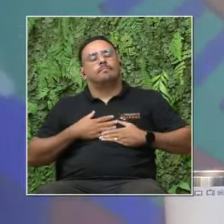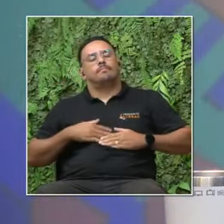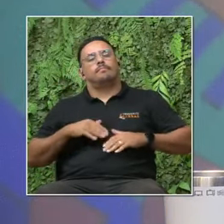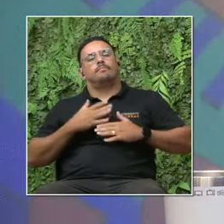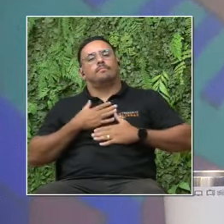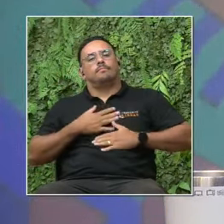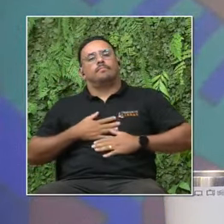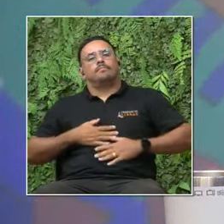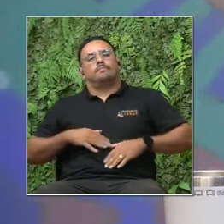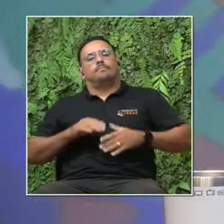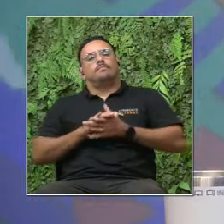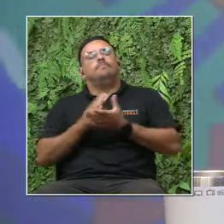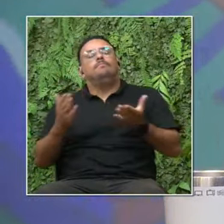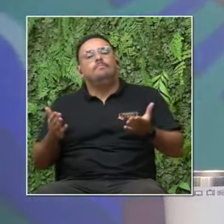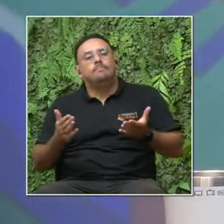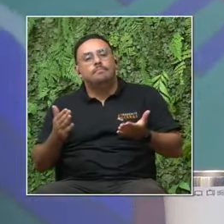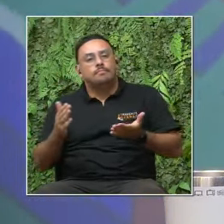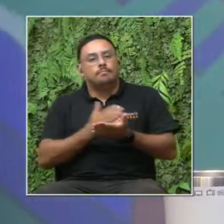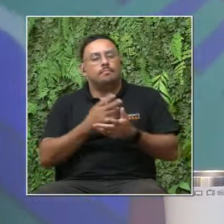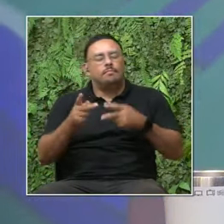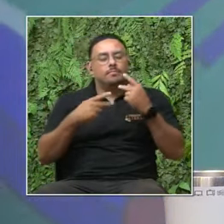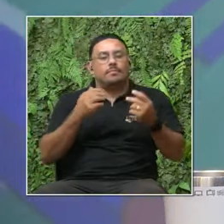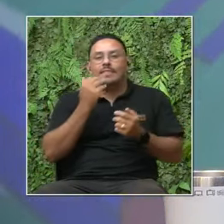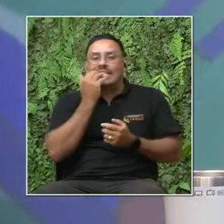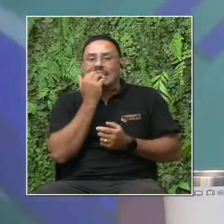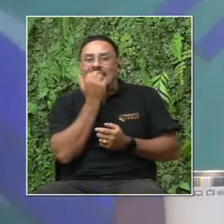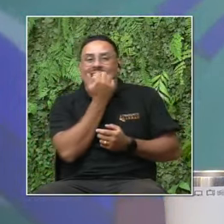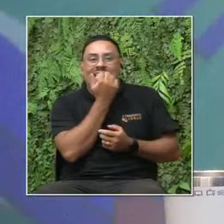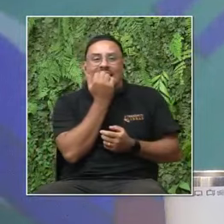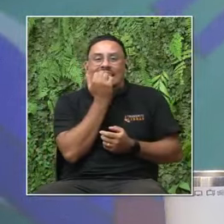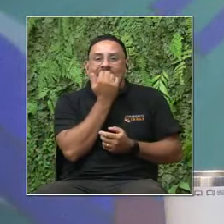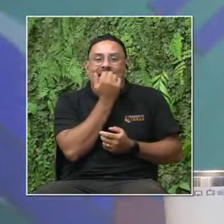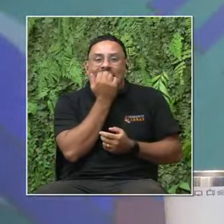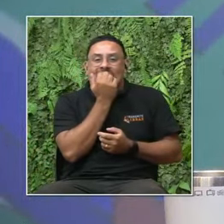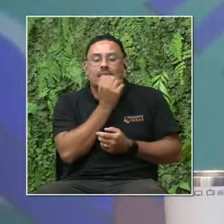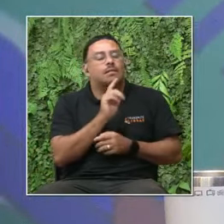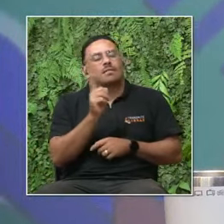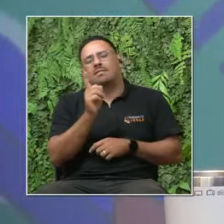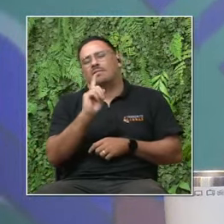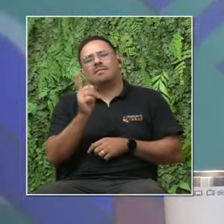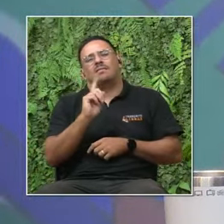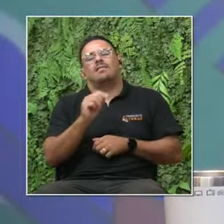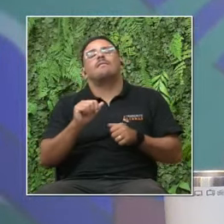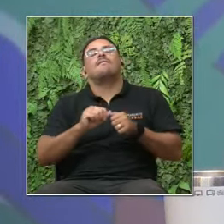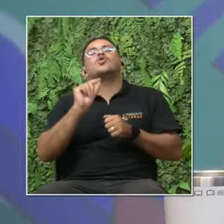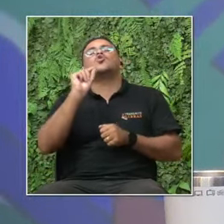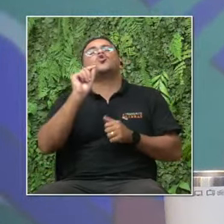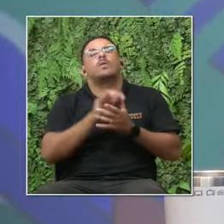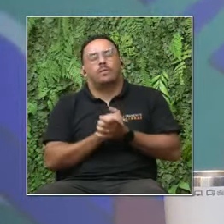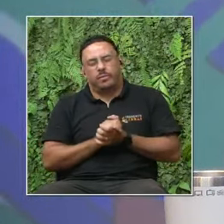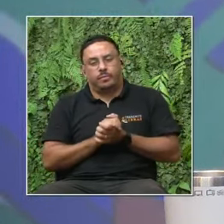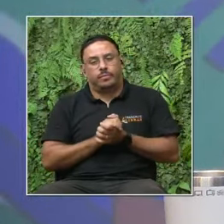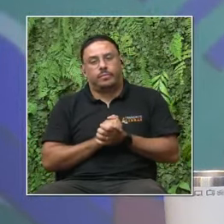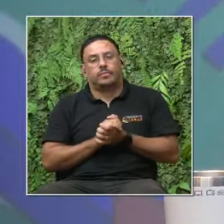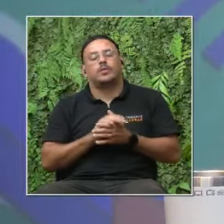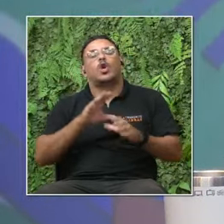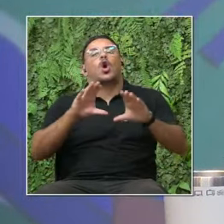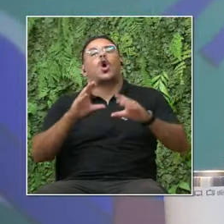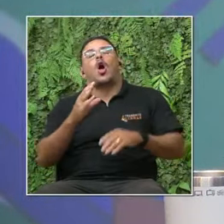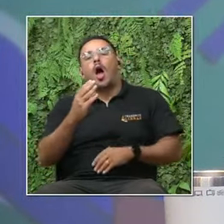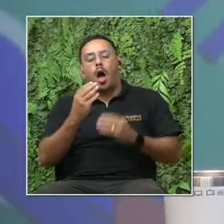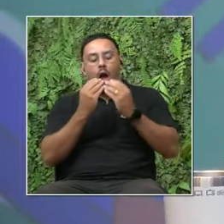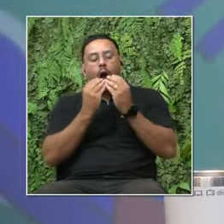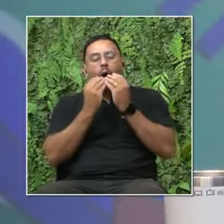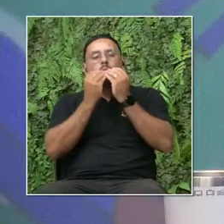ó você a galera fica Roendo Unha né faz isso Não em vez disso você faz com o seguinte você come um exagerado